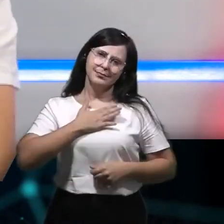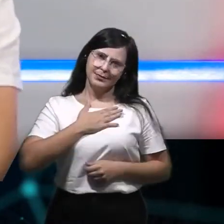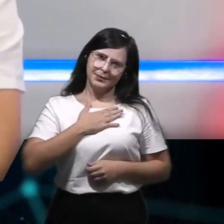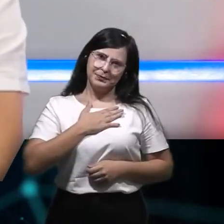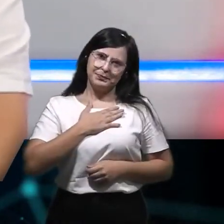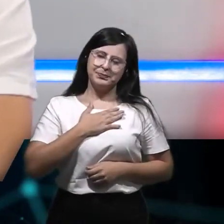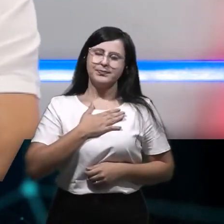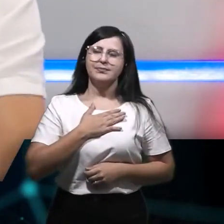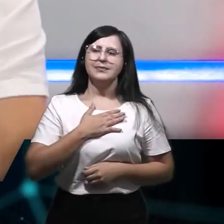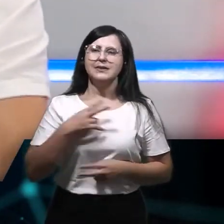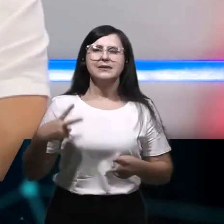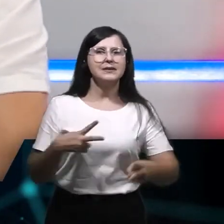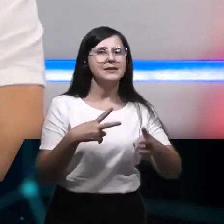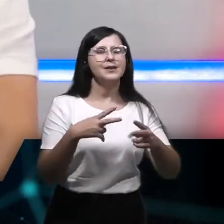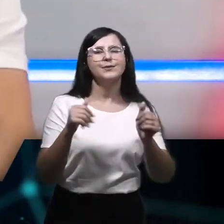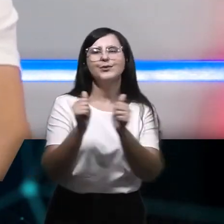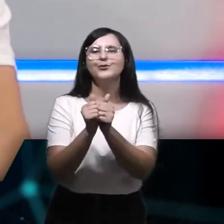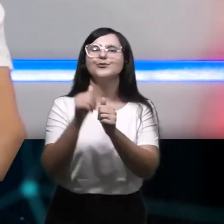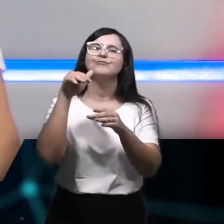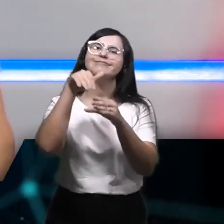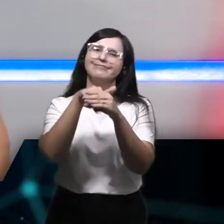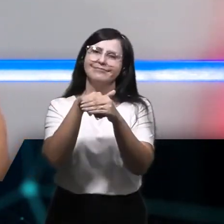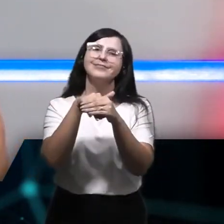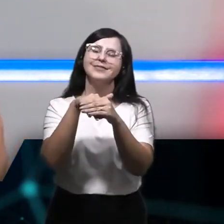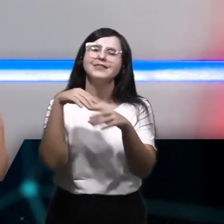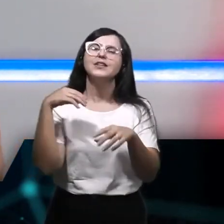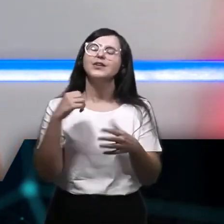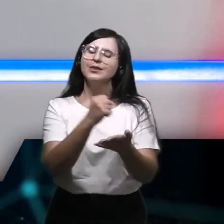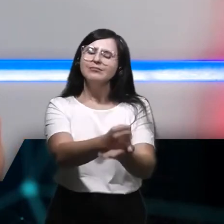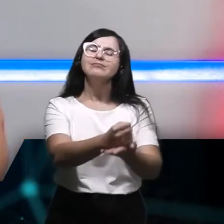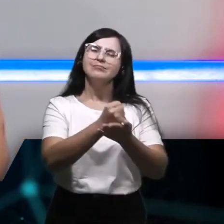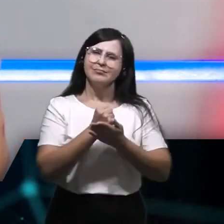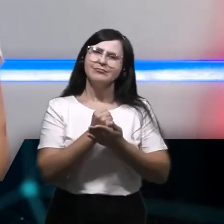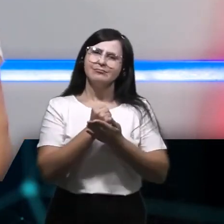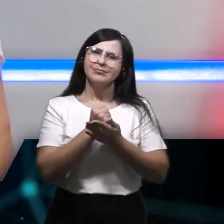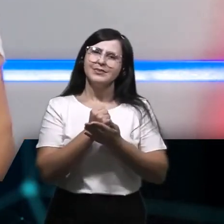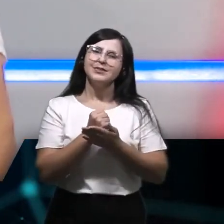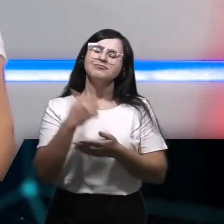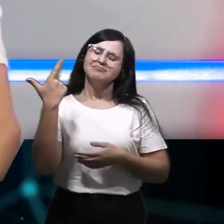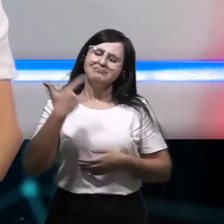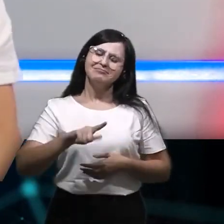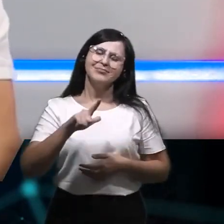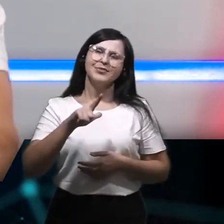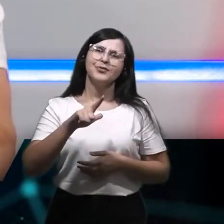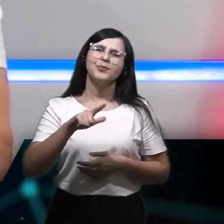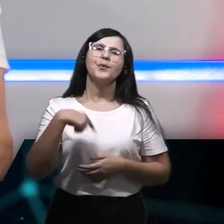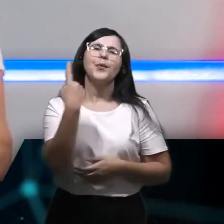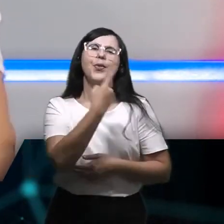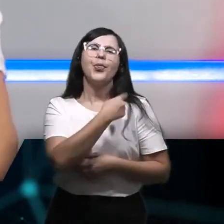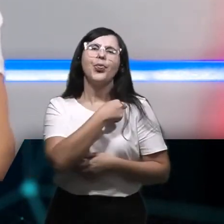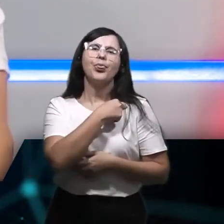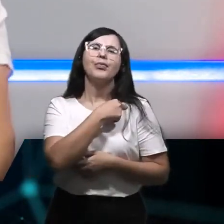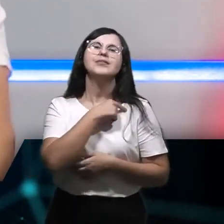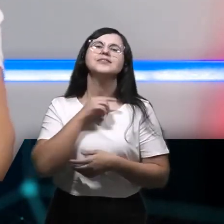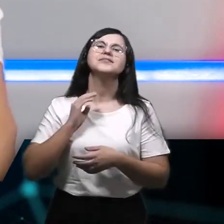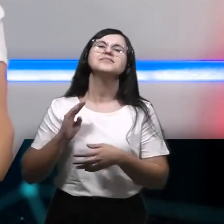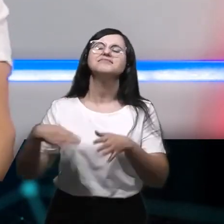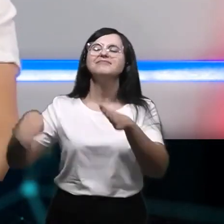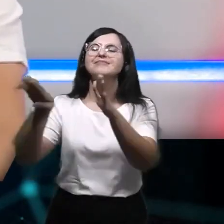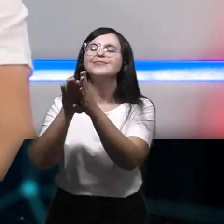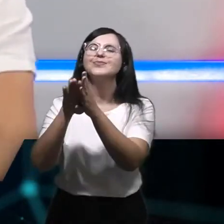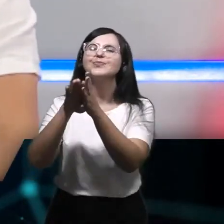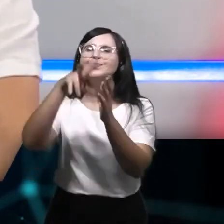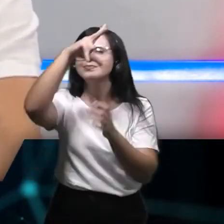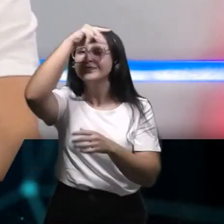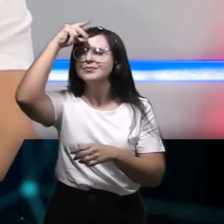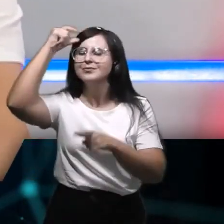estão participando da minha campanha, que estão nos ajudando, mais uma vez, para que nós cheguemos lá. Quero